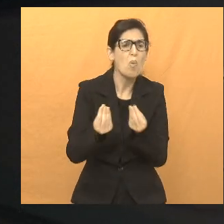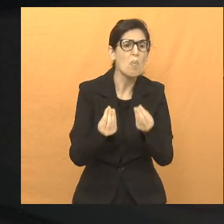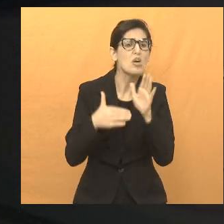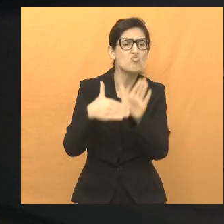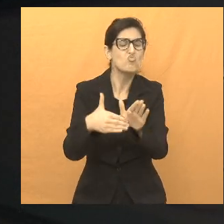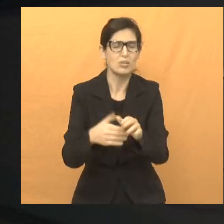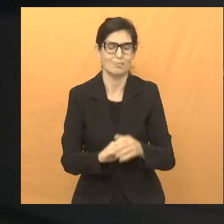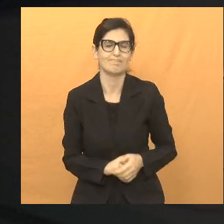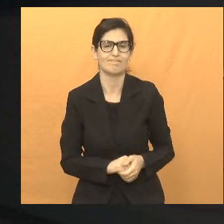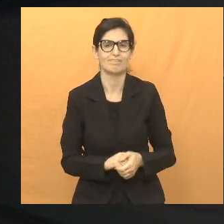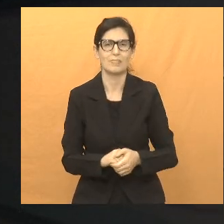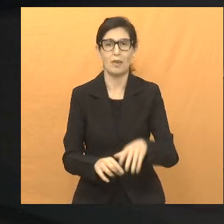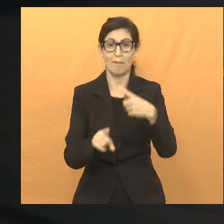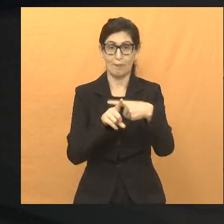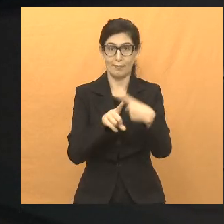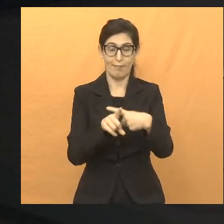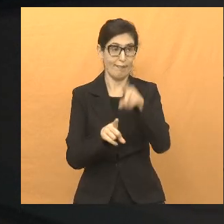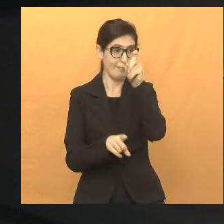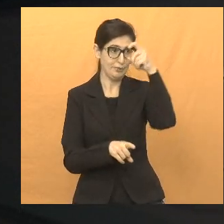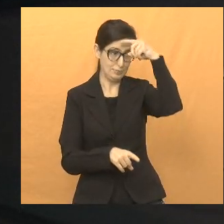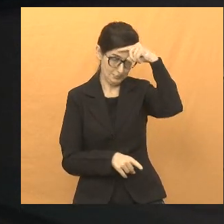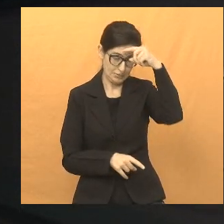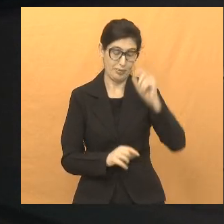quem é acometido de alguma questão